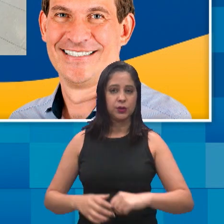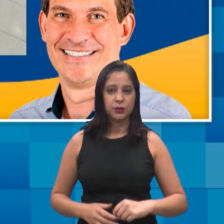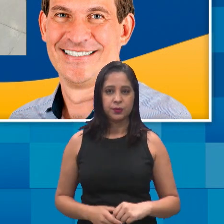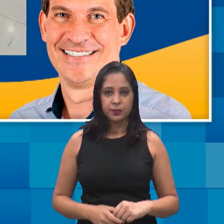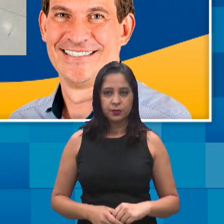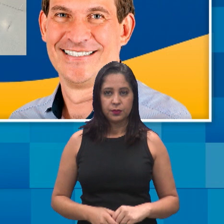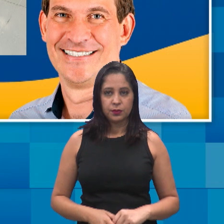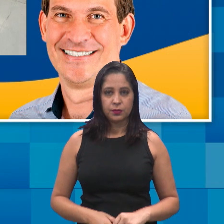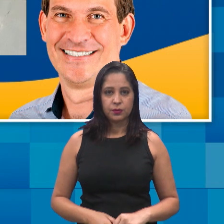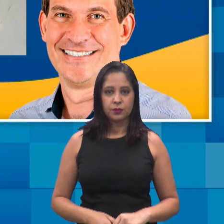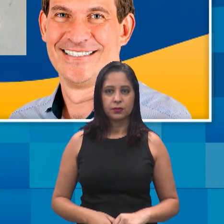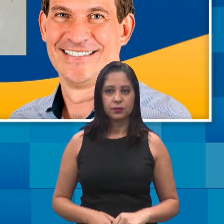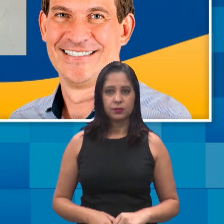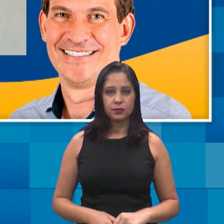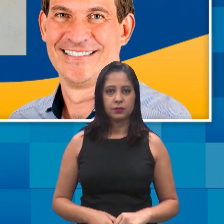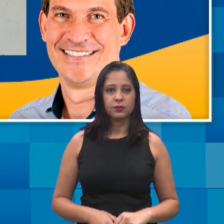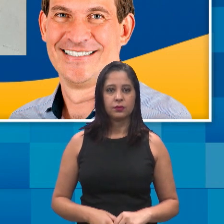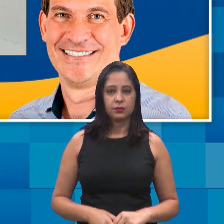né,